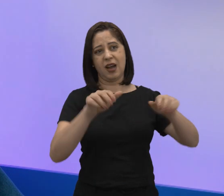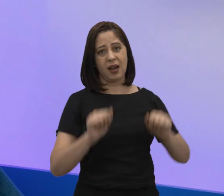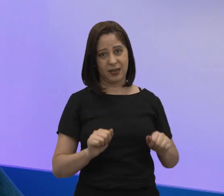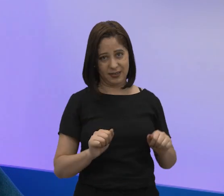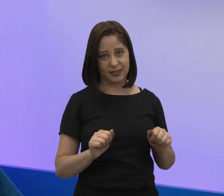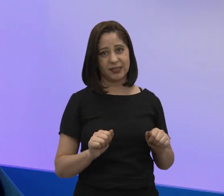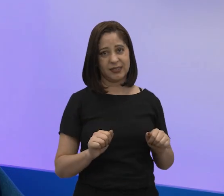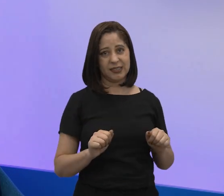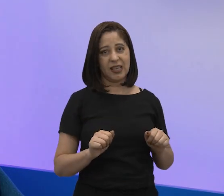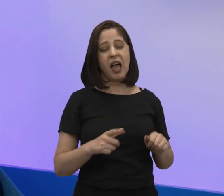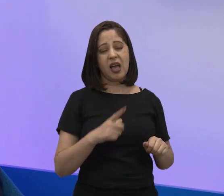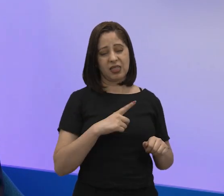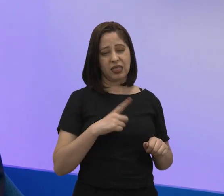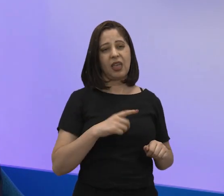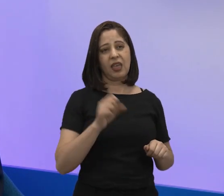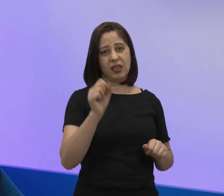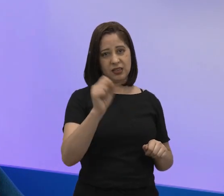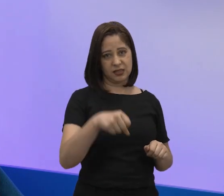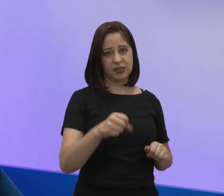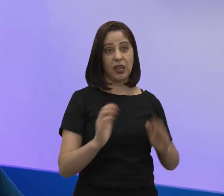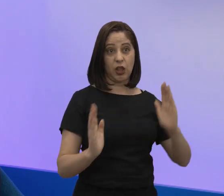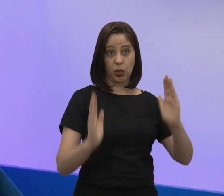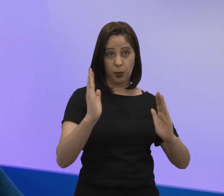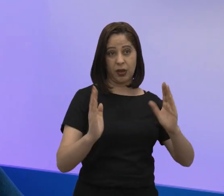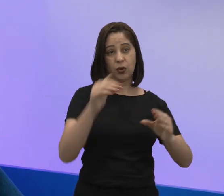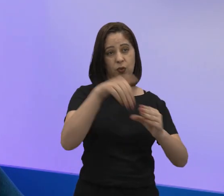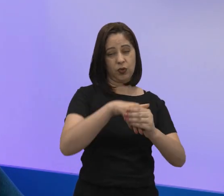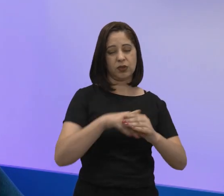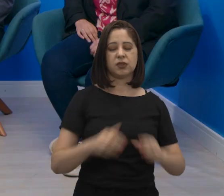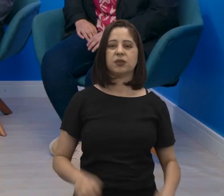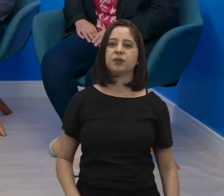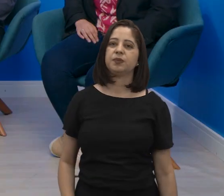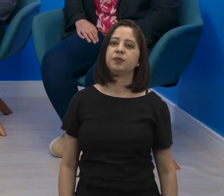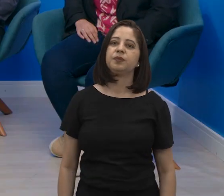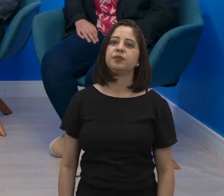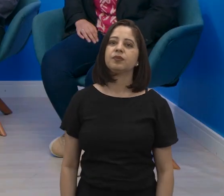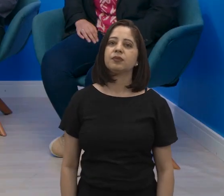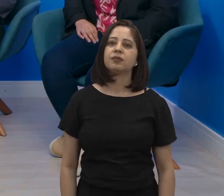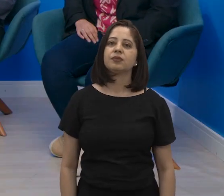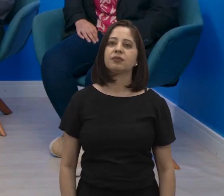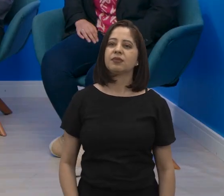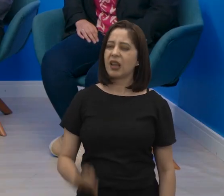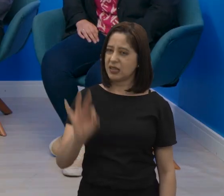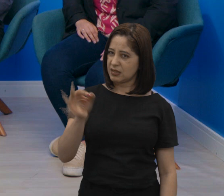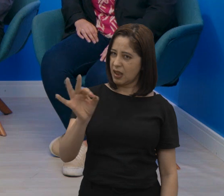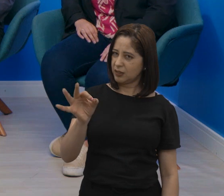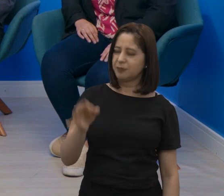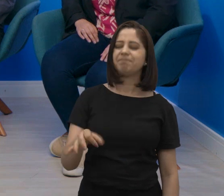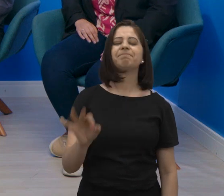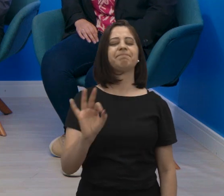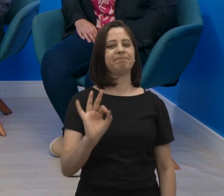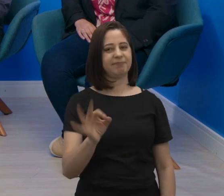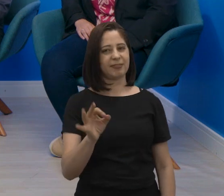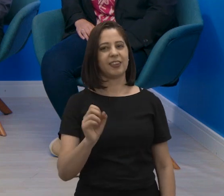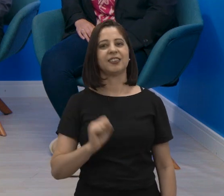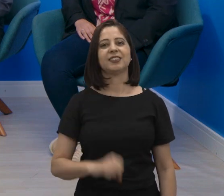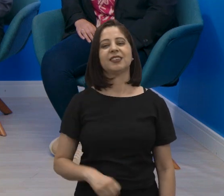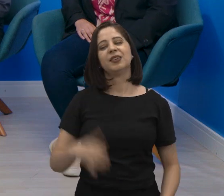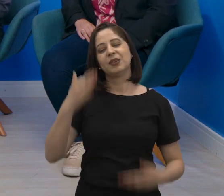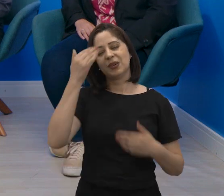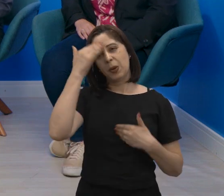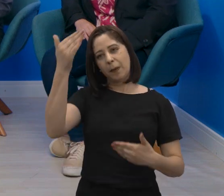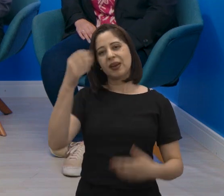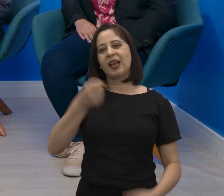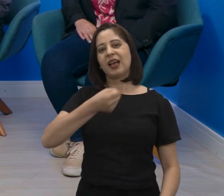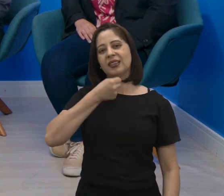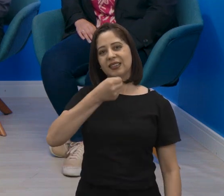insights e a quantidade de provocações que nós temos durante todo o período eleitoral. Perfeito. Resolvido, Marina? Resolvido. Eu gostaria de